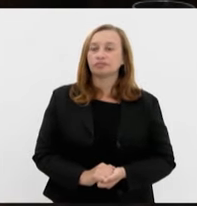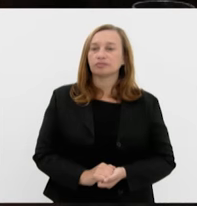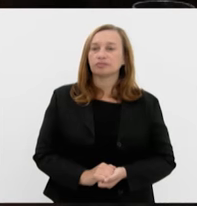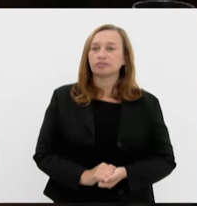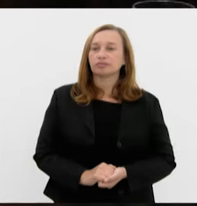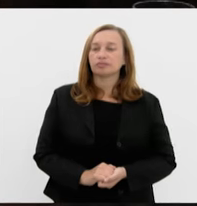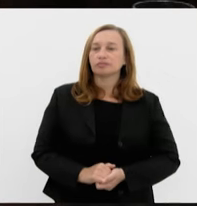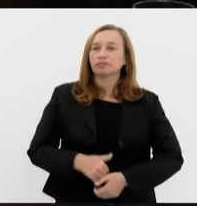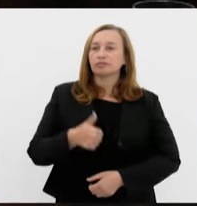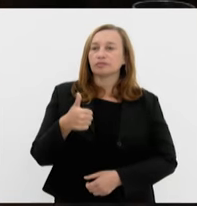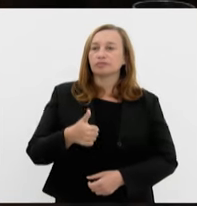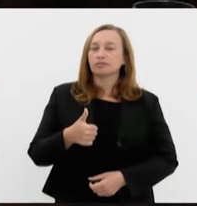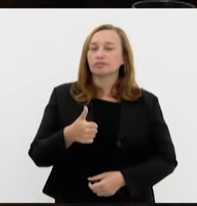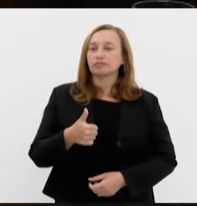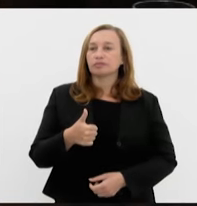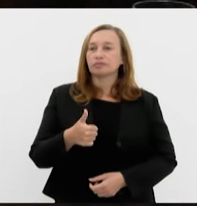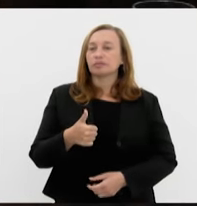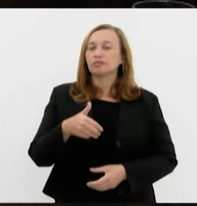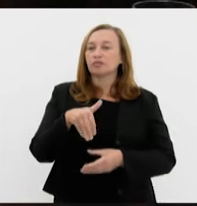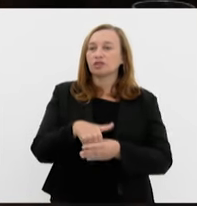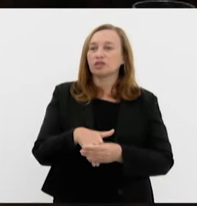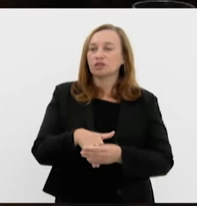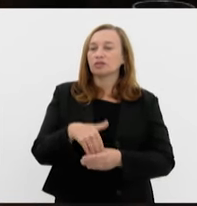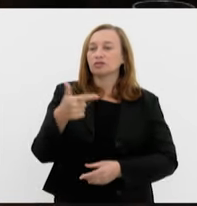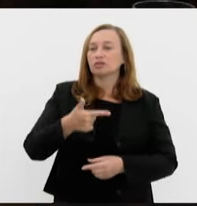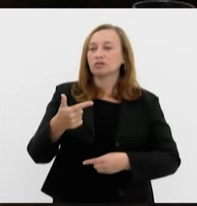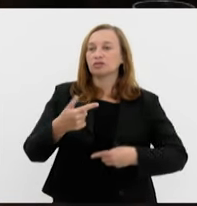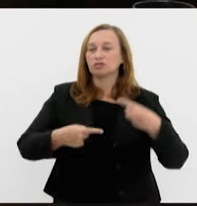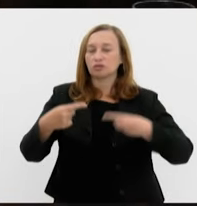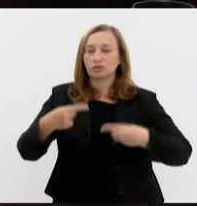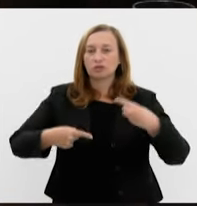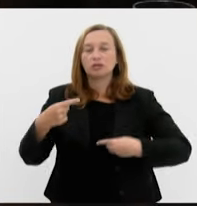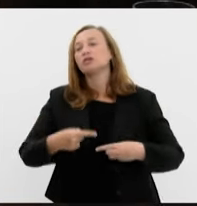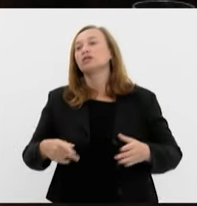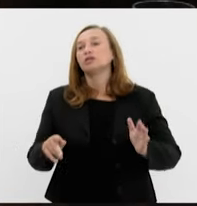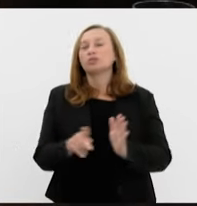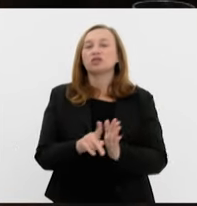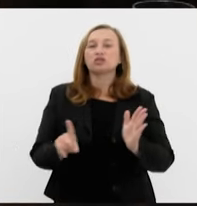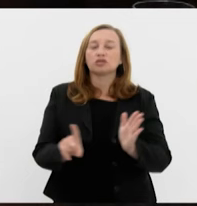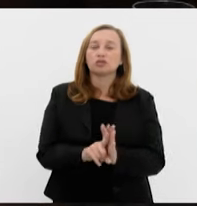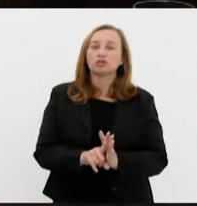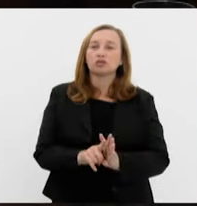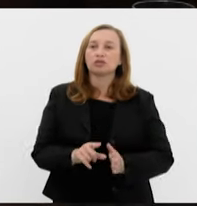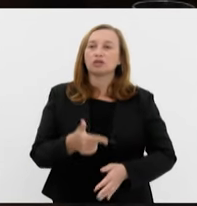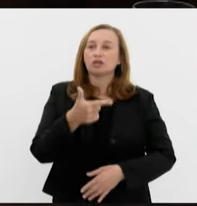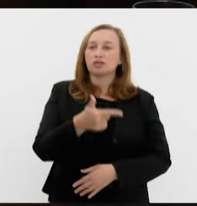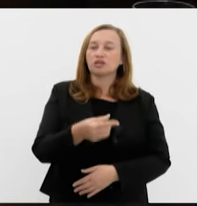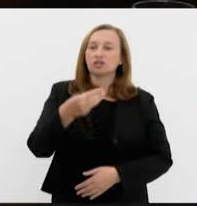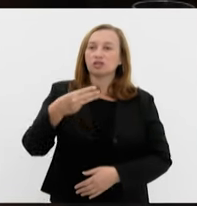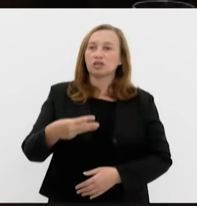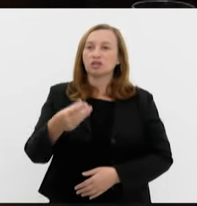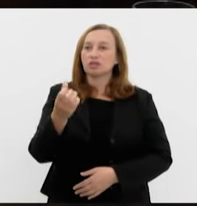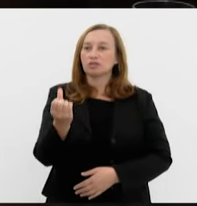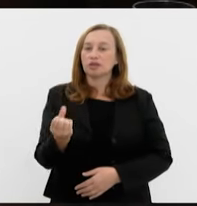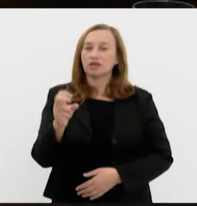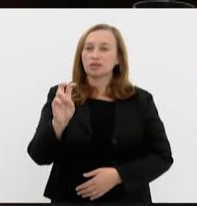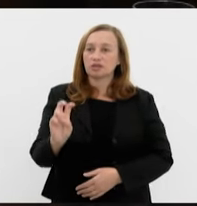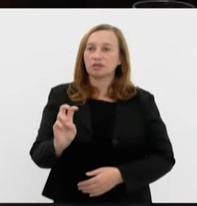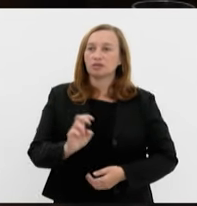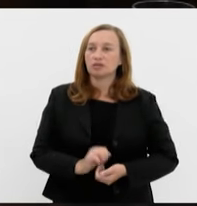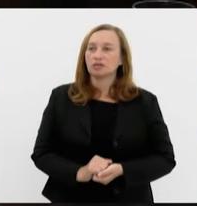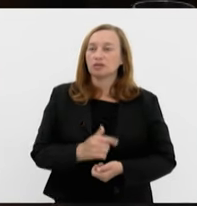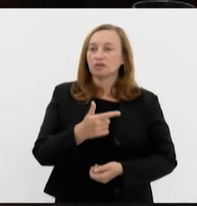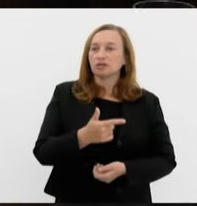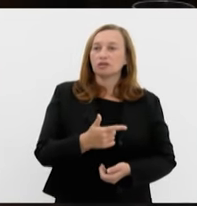tramitação ordinária em votação em segunda discussão projeto de lei número 2365